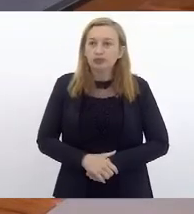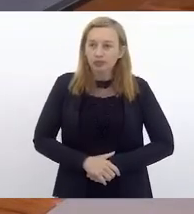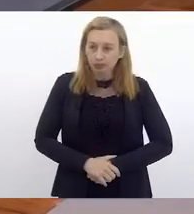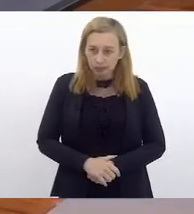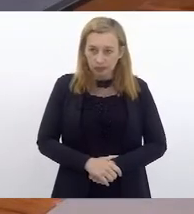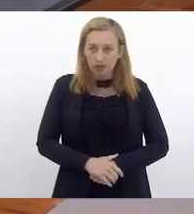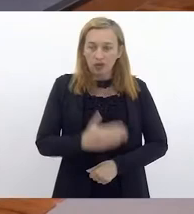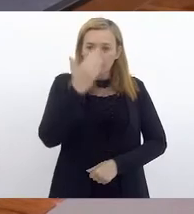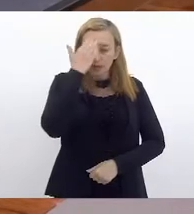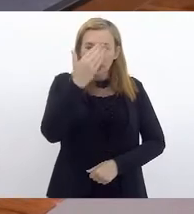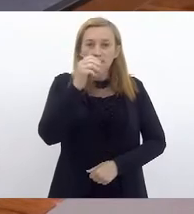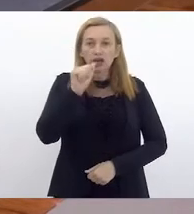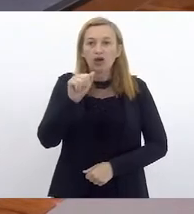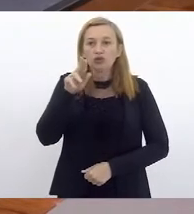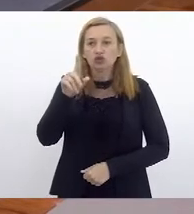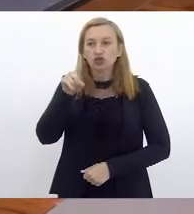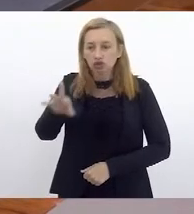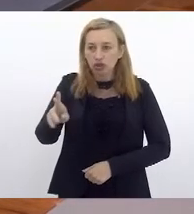Obrigado, Aldir.